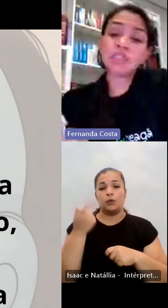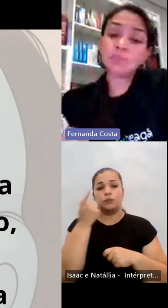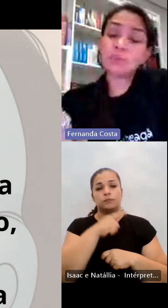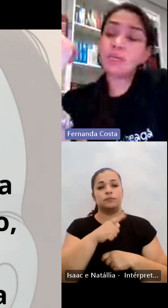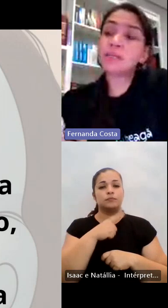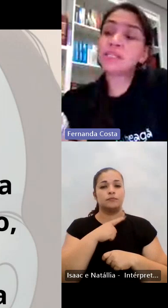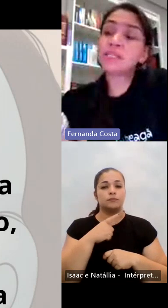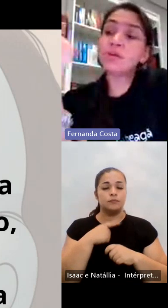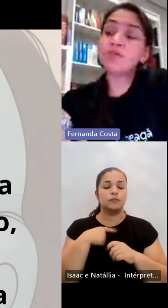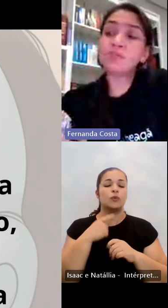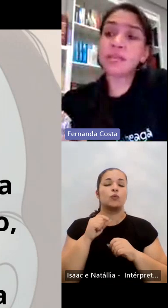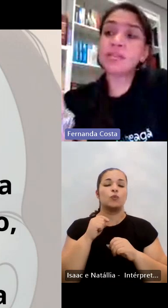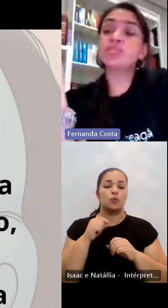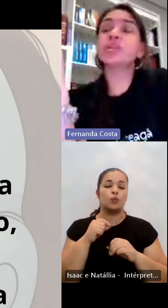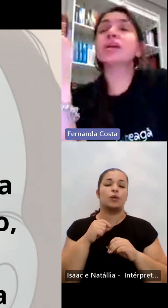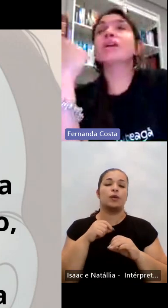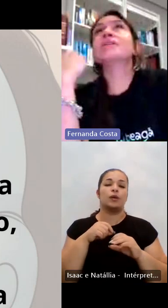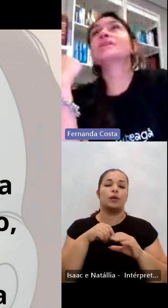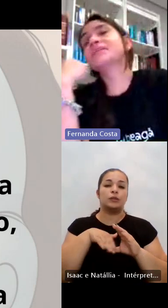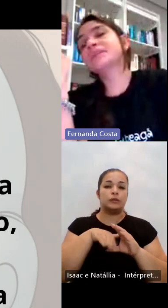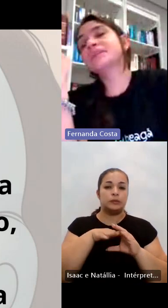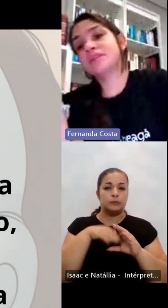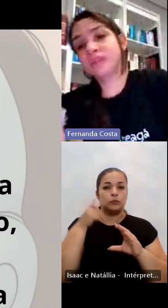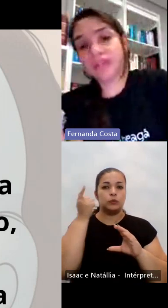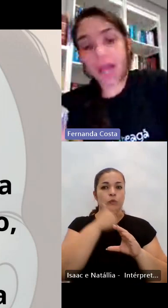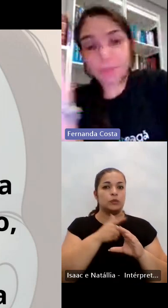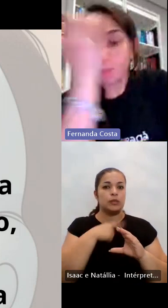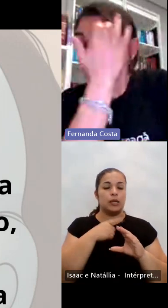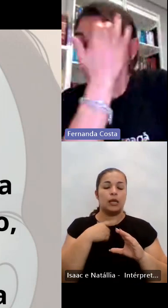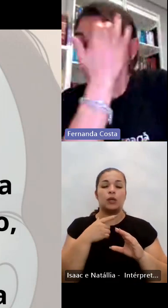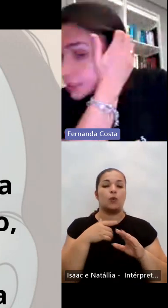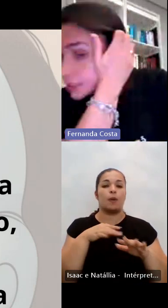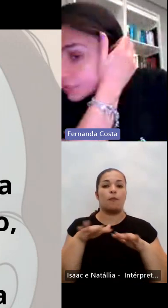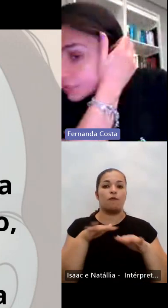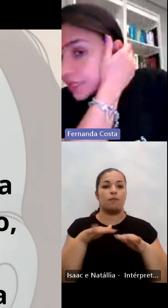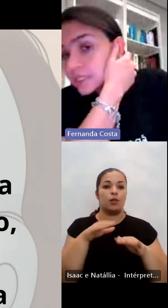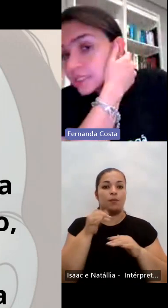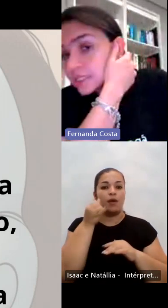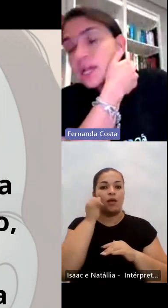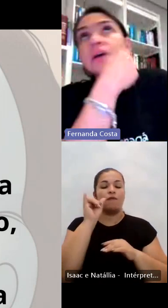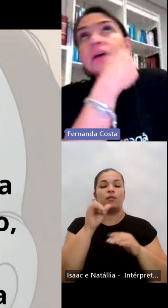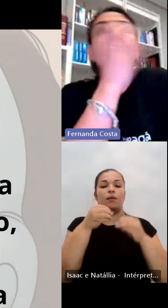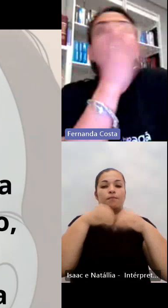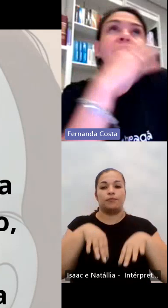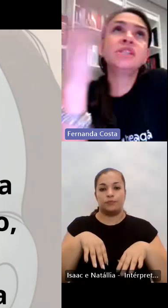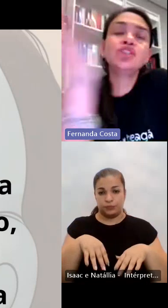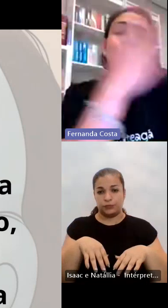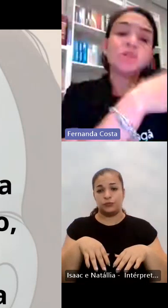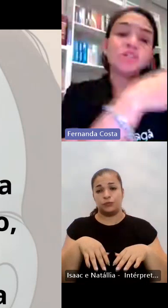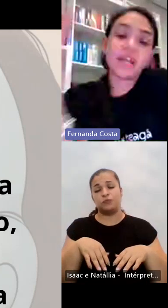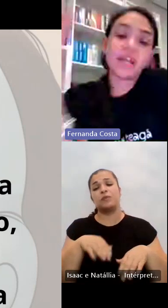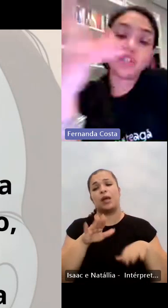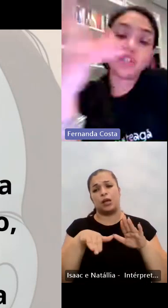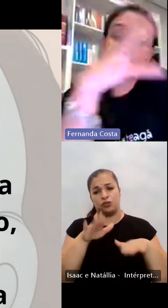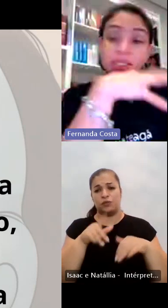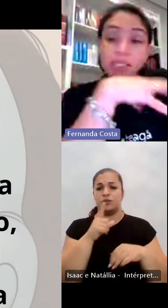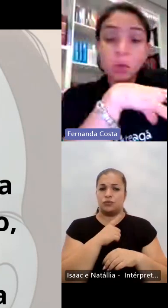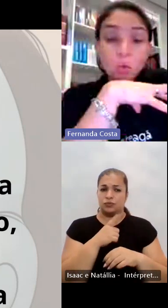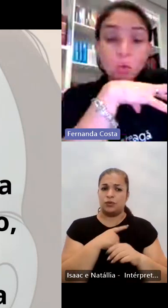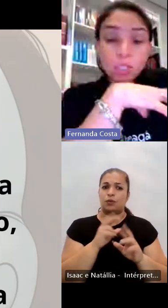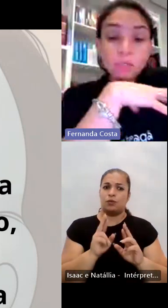membrana timpânica se movimente sem se danificar, porque muitas vezes existe uma diferença